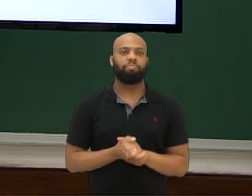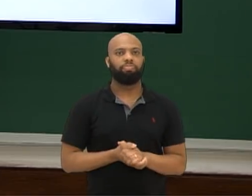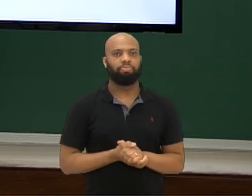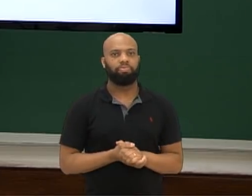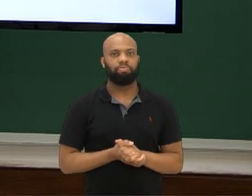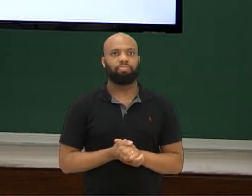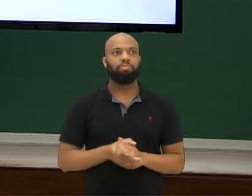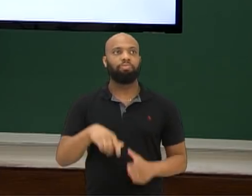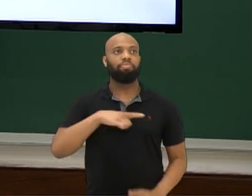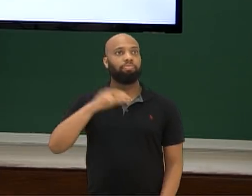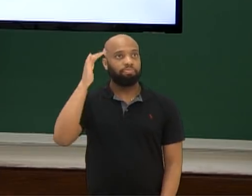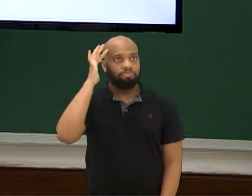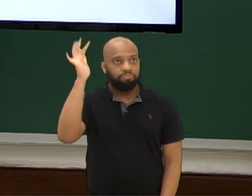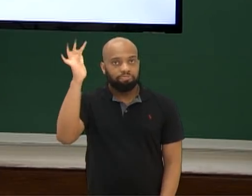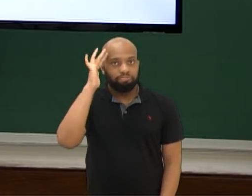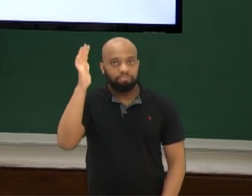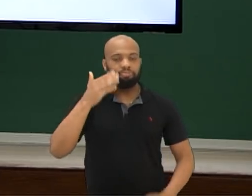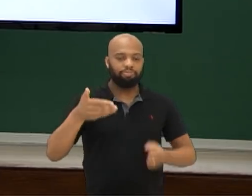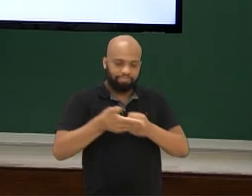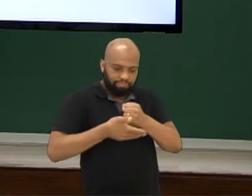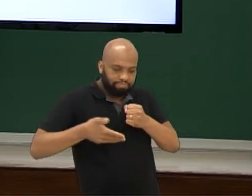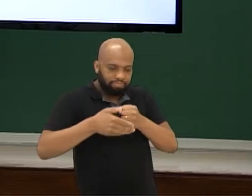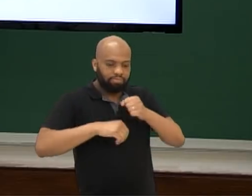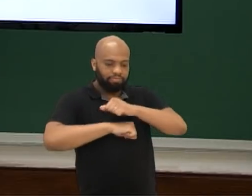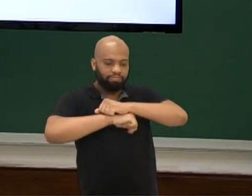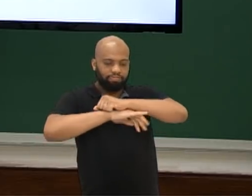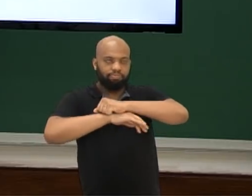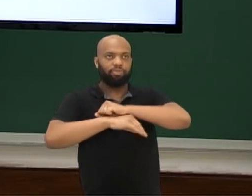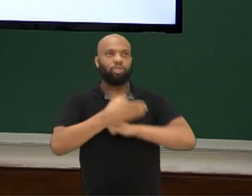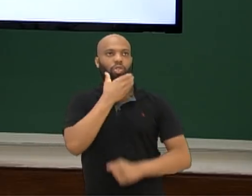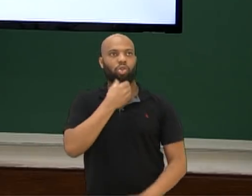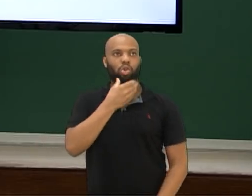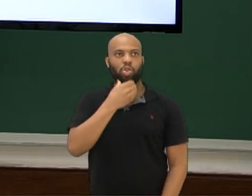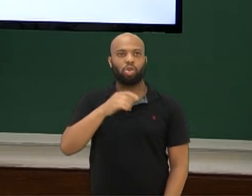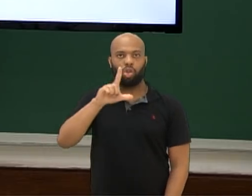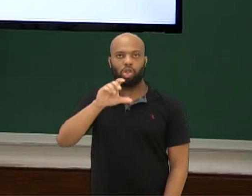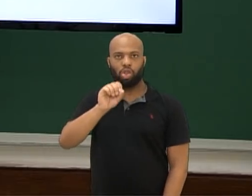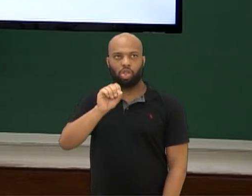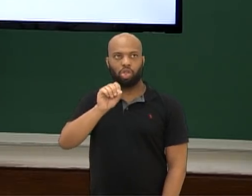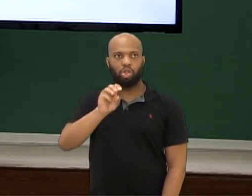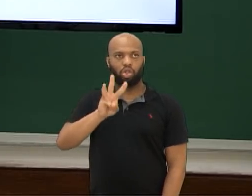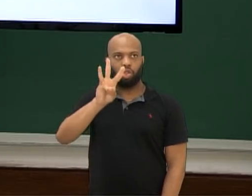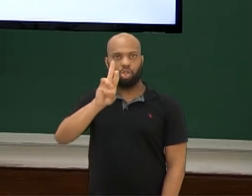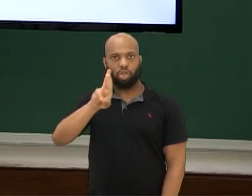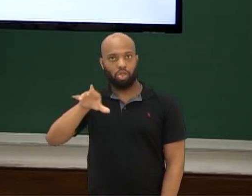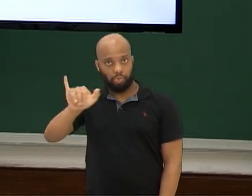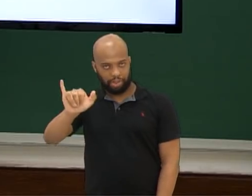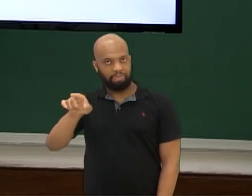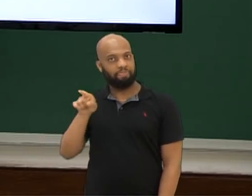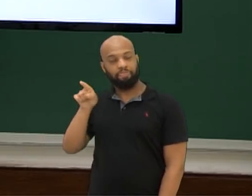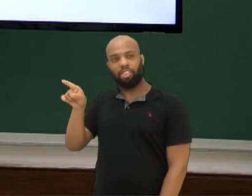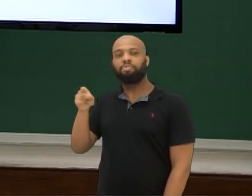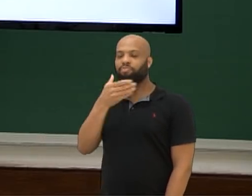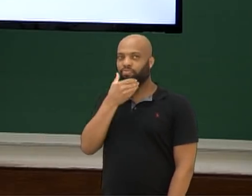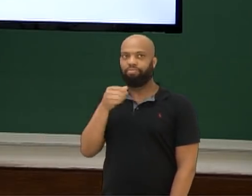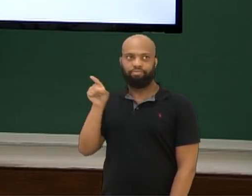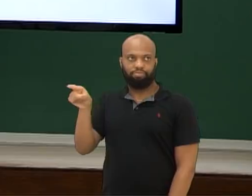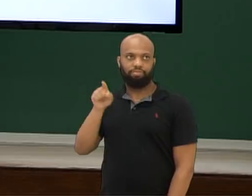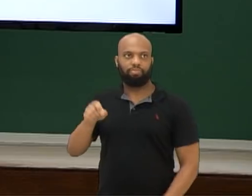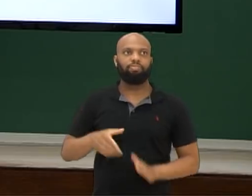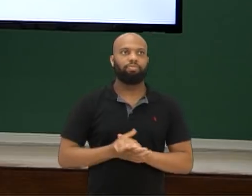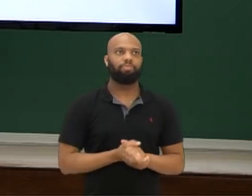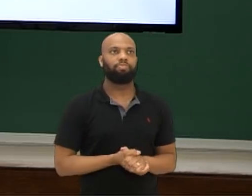então? Teoria de ácido e base de Bronsted e Lowry. Nome americano, Um nome assim burguês